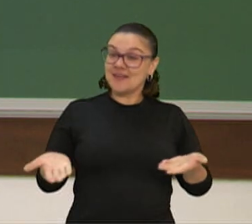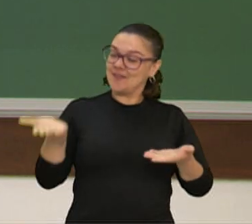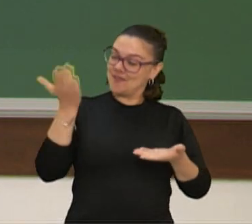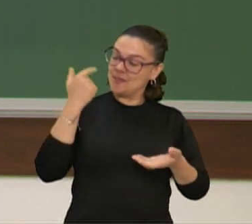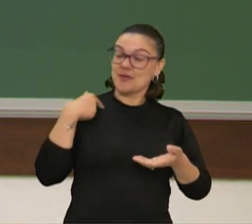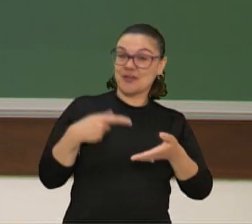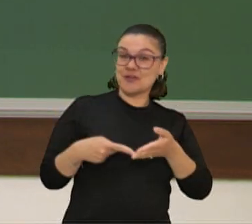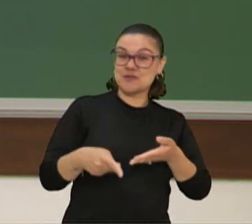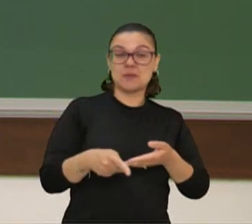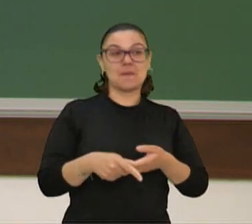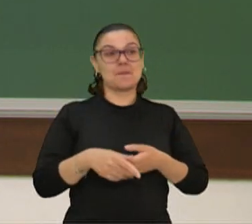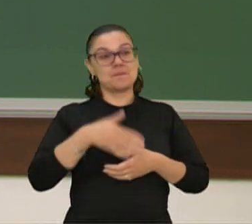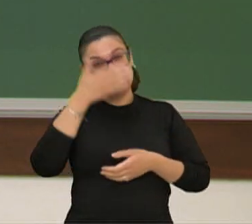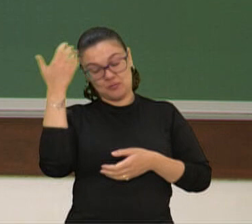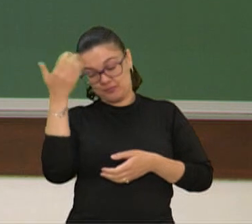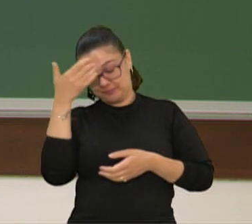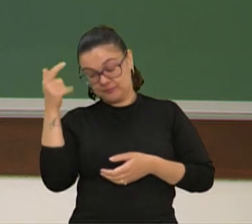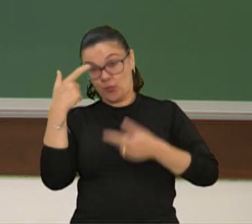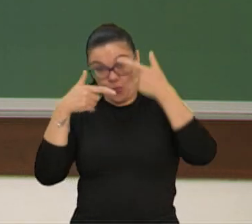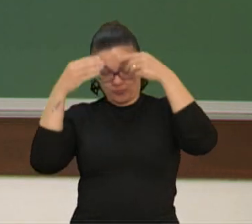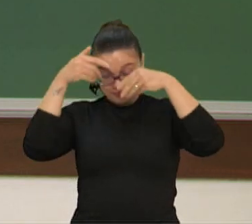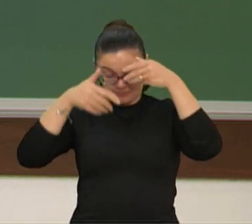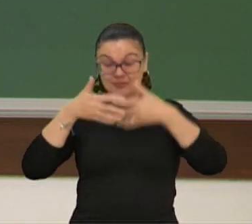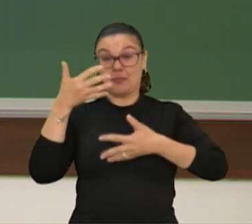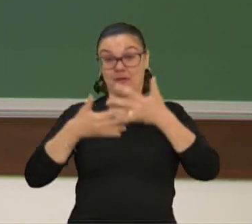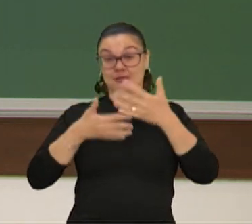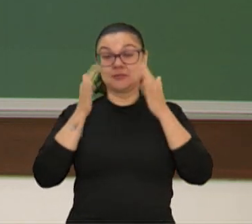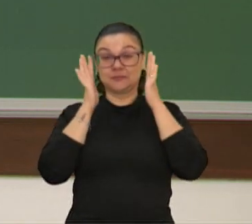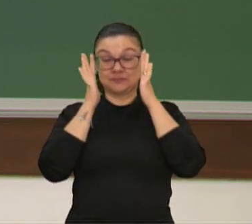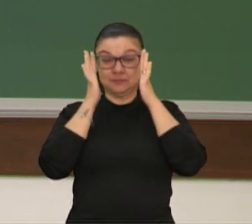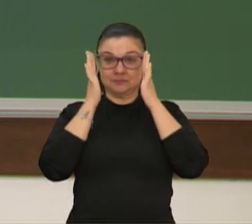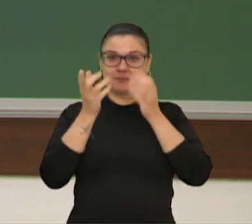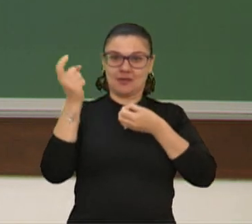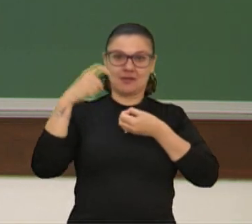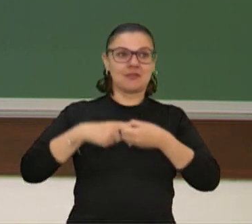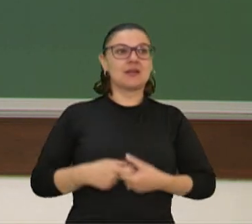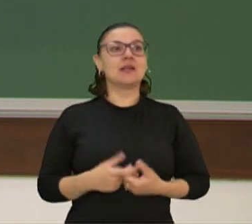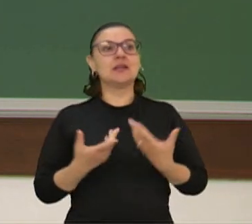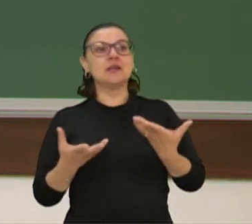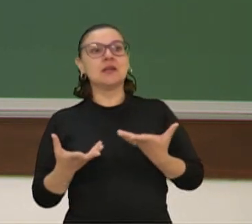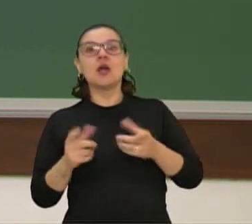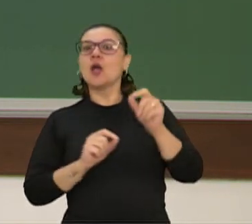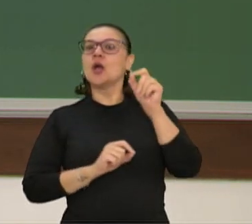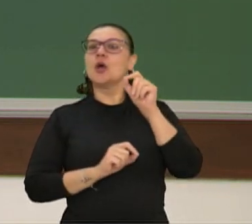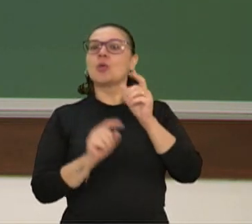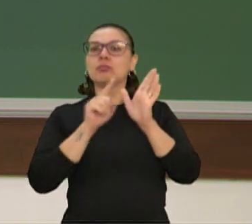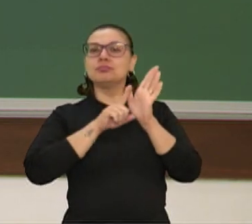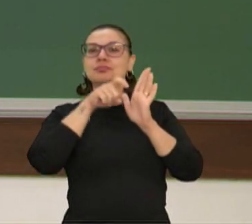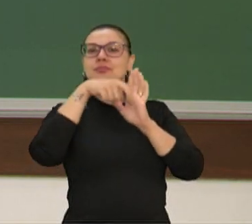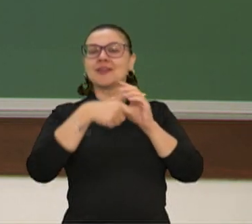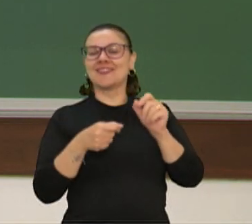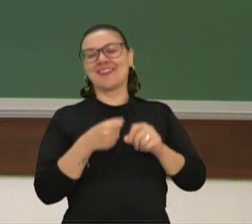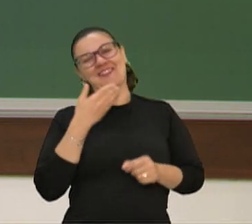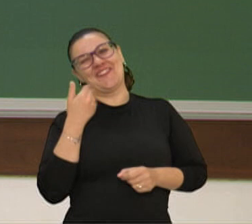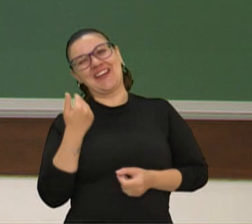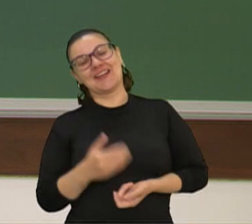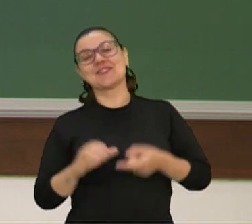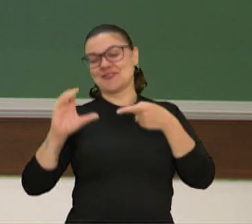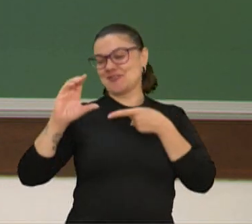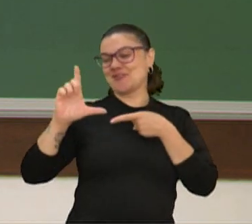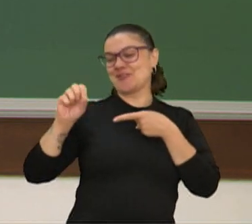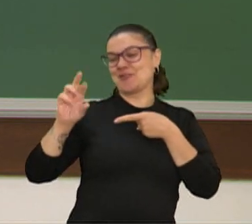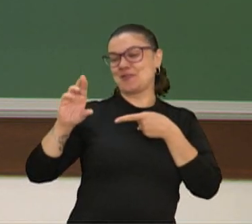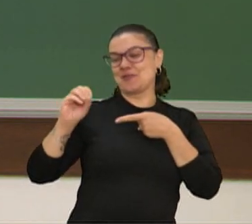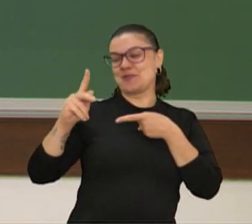Vamos lá, continuando aqui. Vou tirar meu cabelo do olho. Vamos lá. Qual que é a organela que faz fotossíntese? Ah, fácil, né?